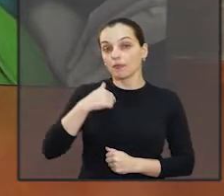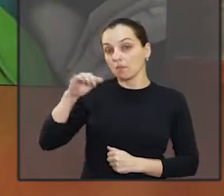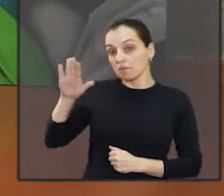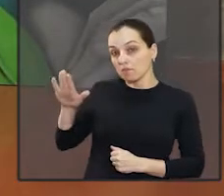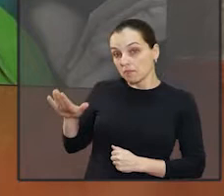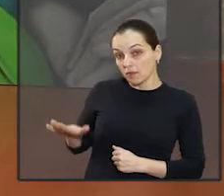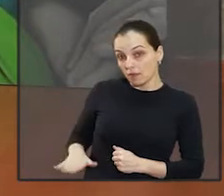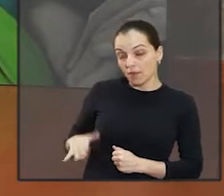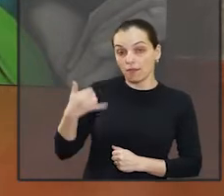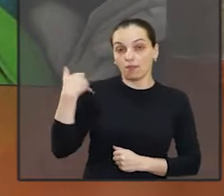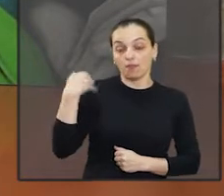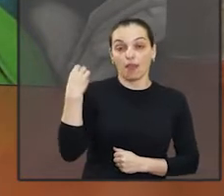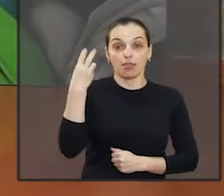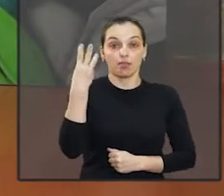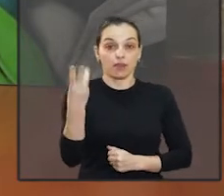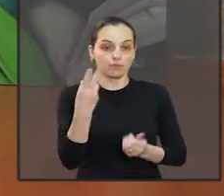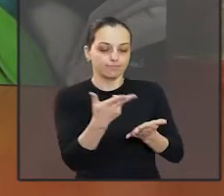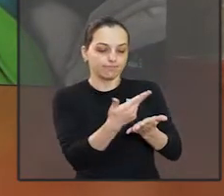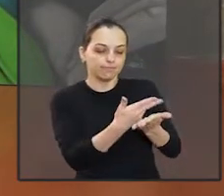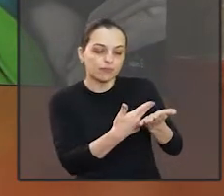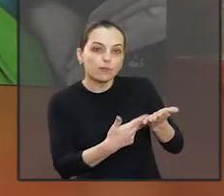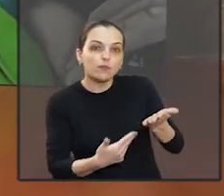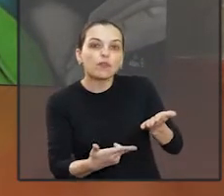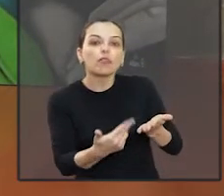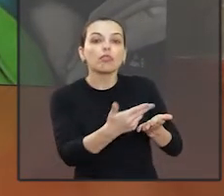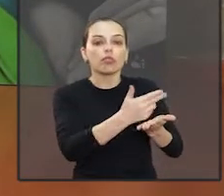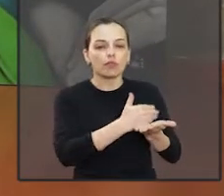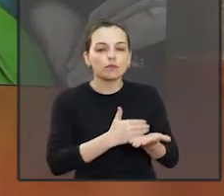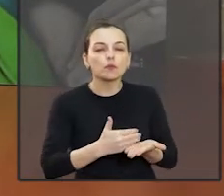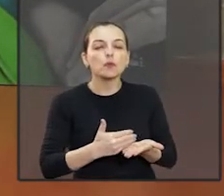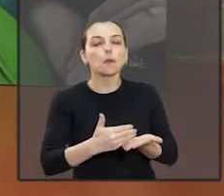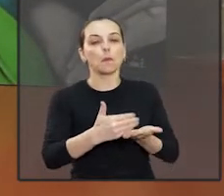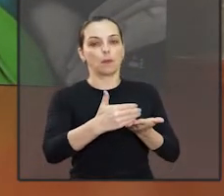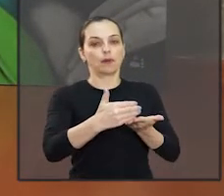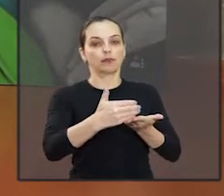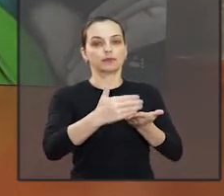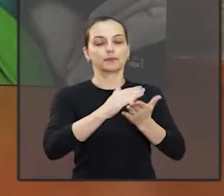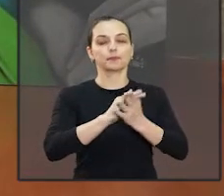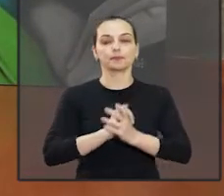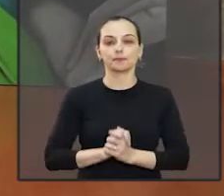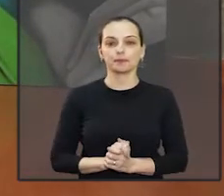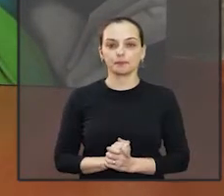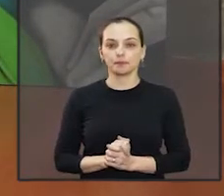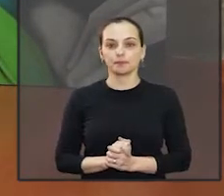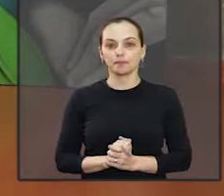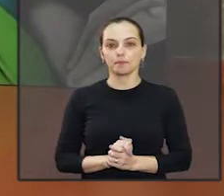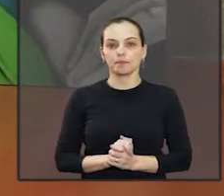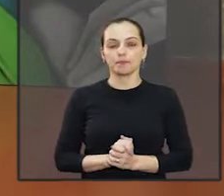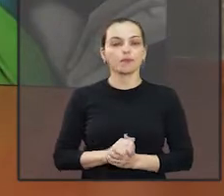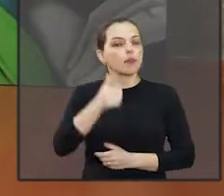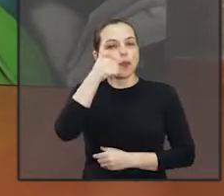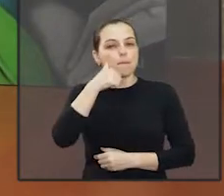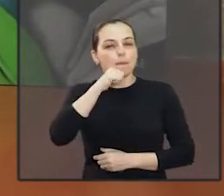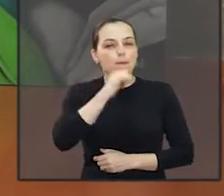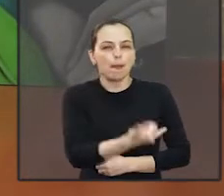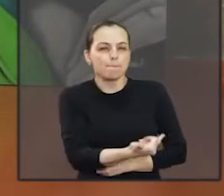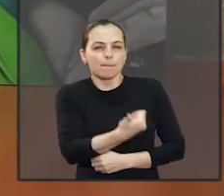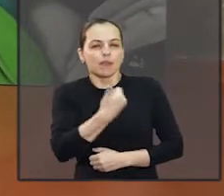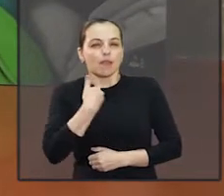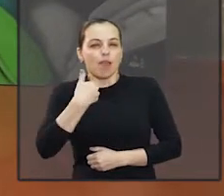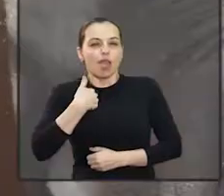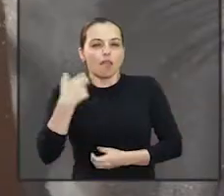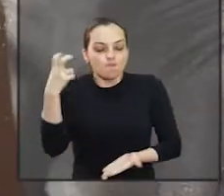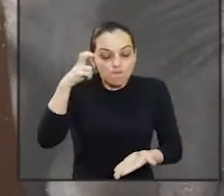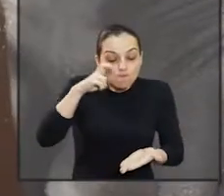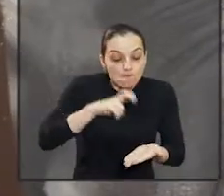Bom, início da minha caminhada assim no desenho foi muito cedo. Quando eu tinha, sei lá, uns 3, 4 anos assim, minha mãe conta